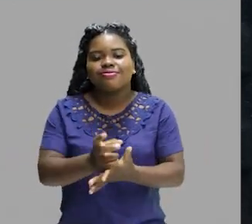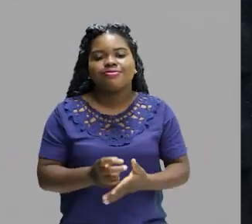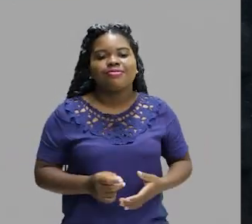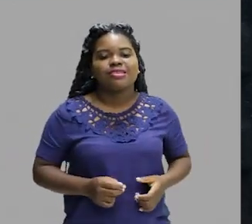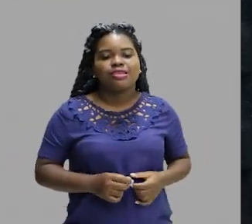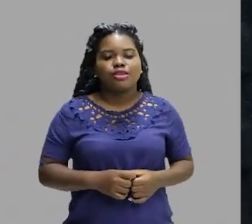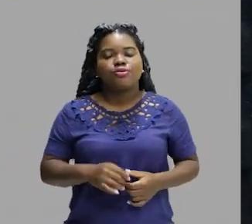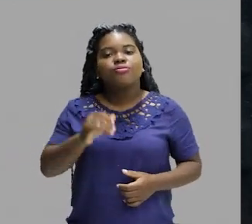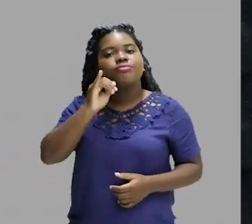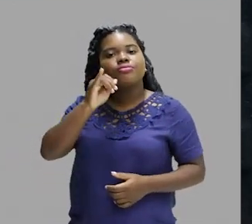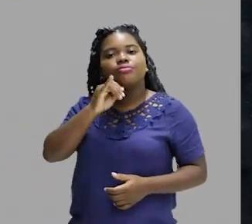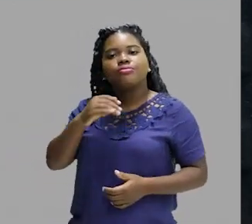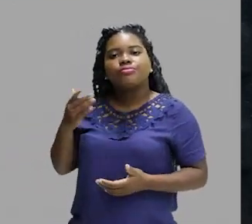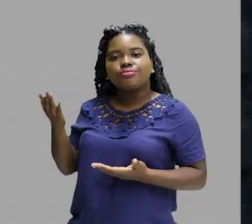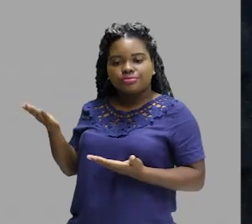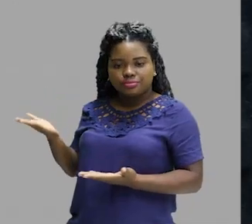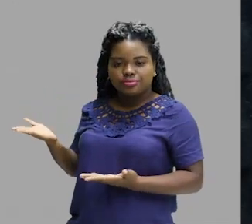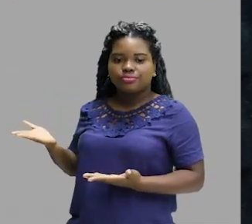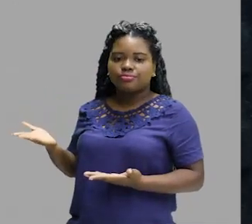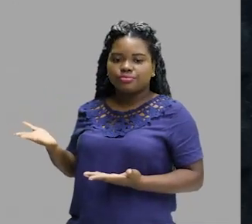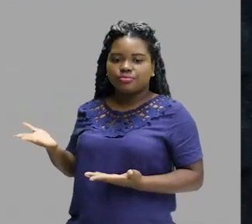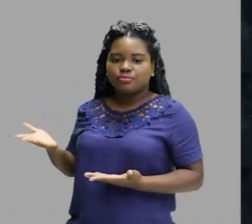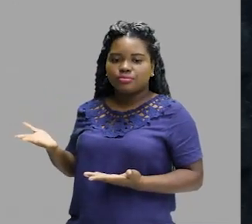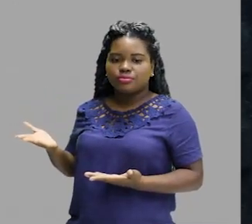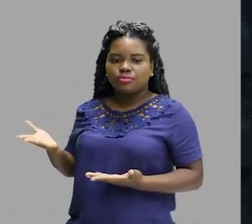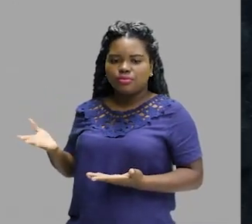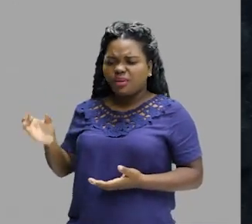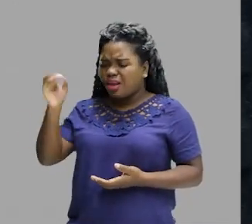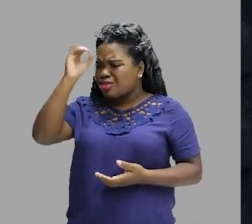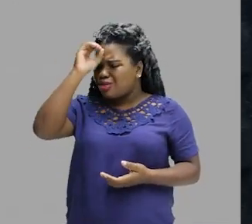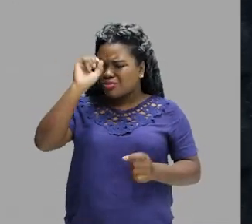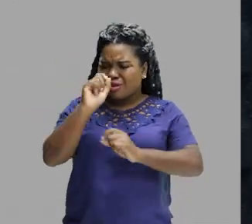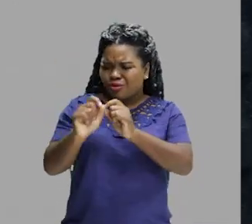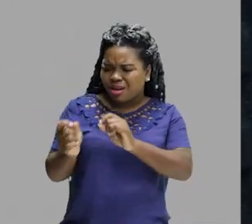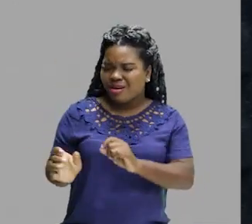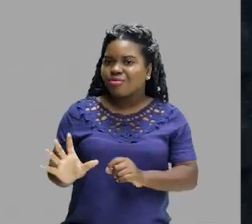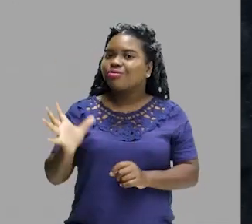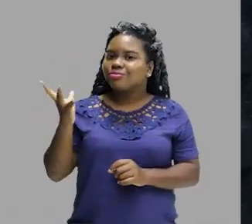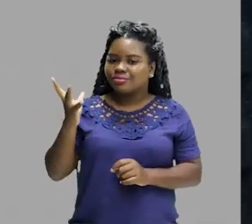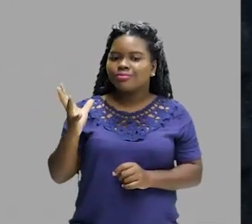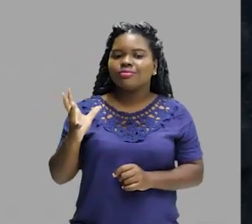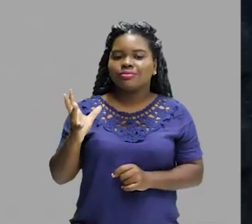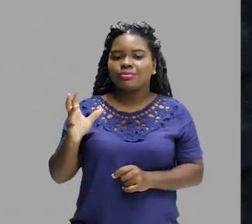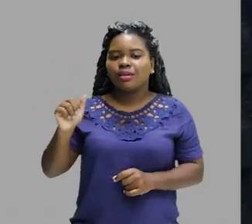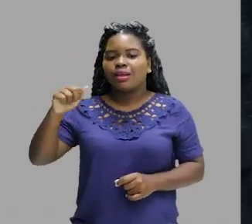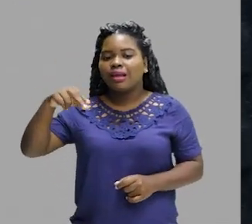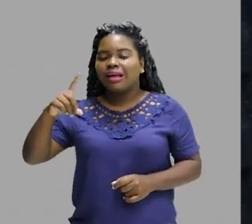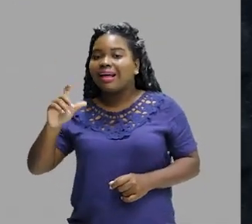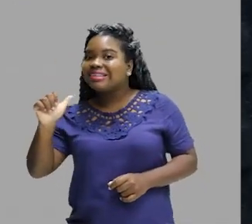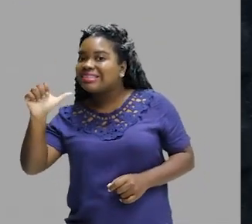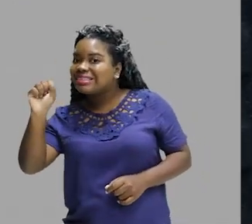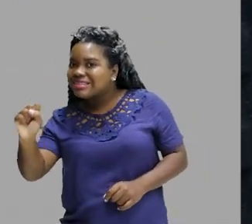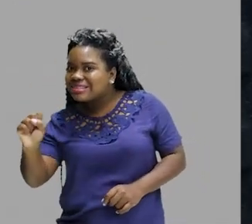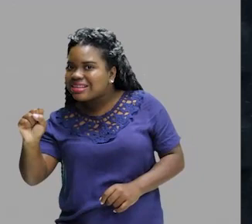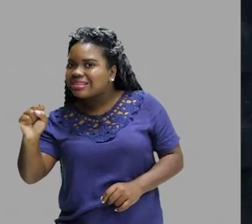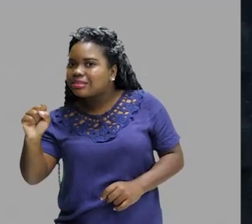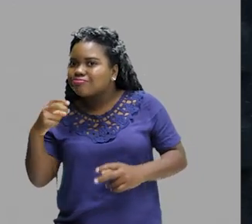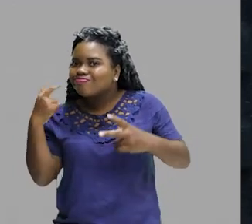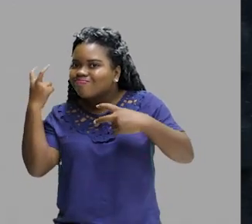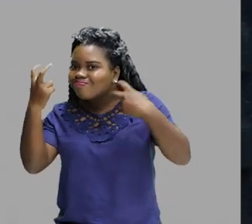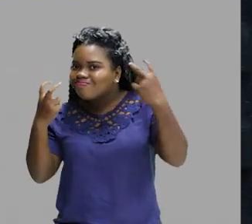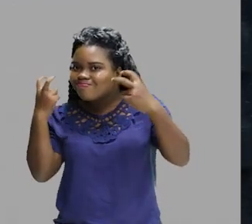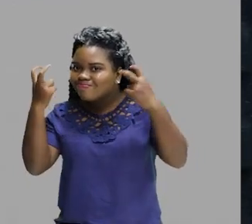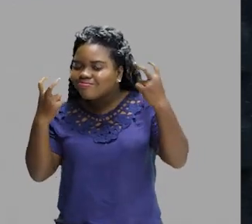exemplo, no sé lo que te pasa. Andas muy preocupado. No